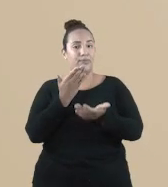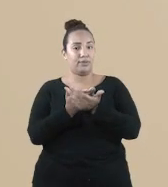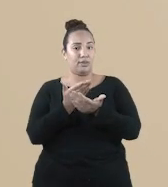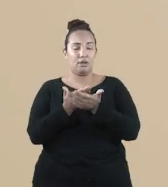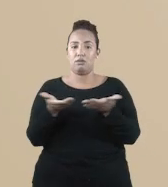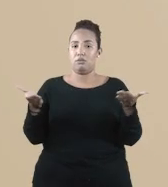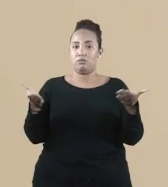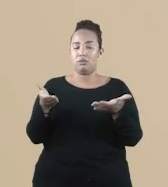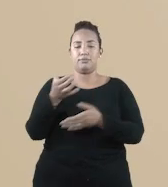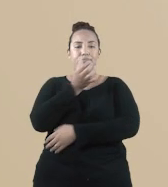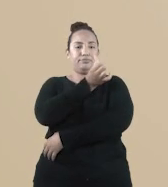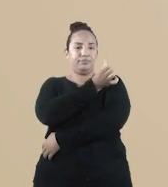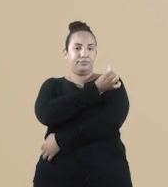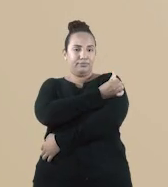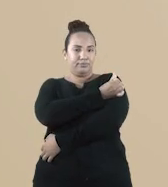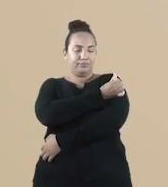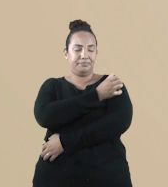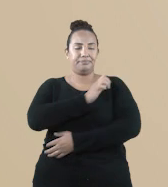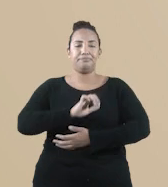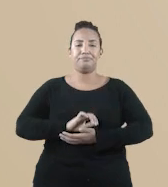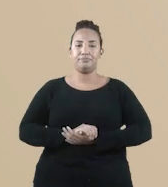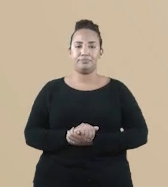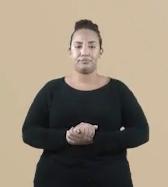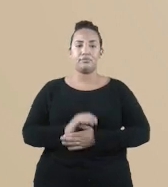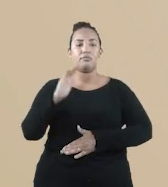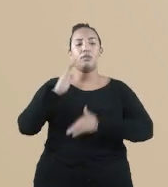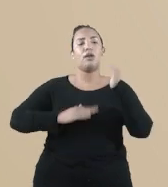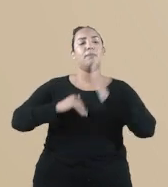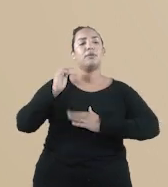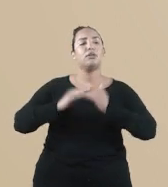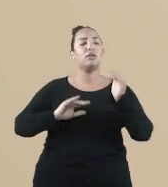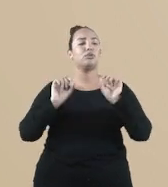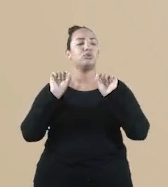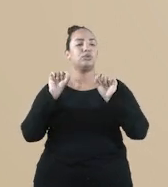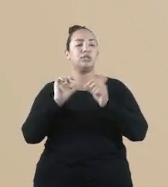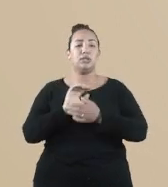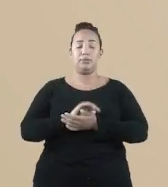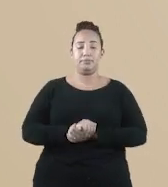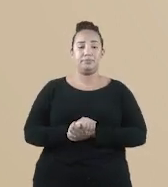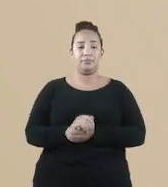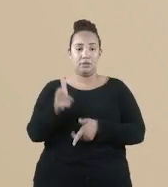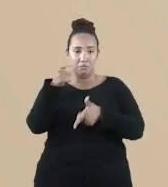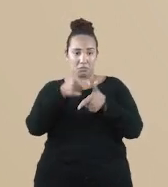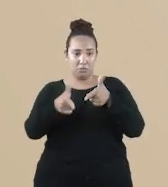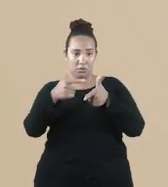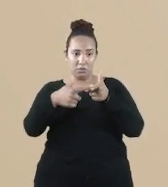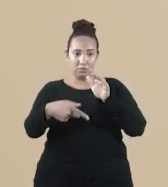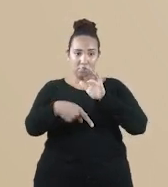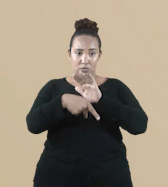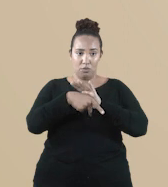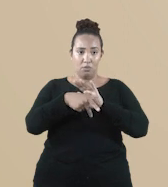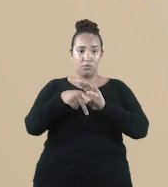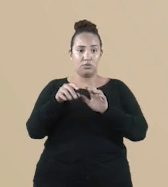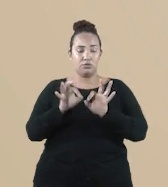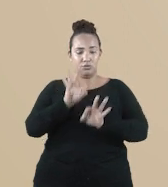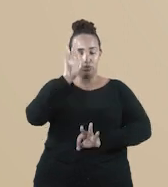é do 6º ano do Fundamental Séries Finais. Trabalha a habilidade da BNCC que fala sobre resolver e